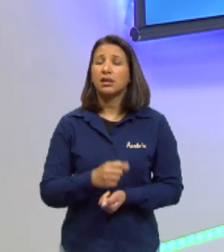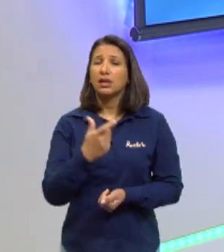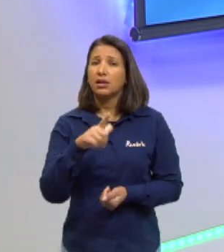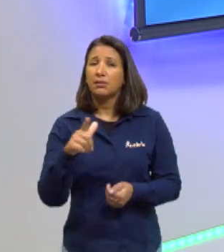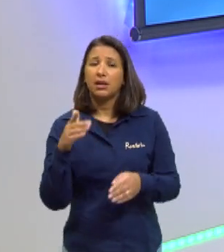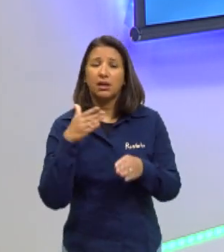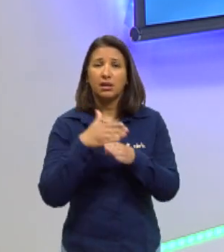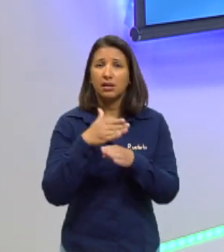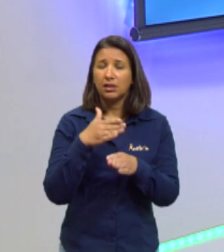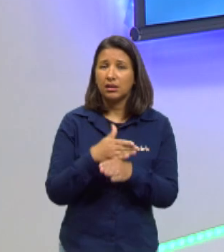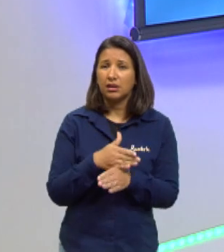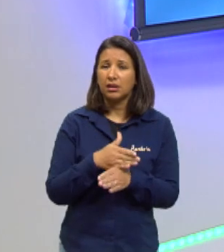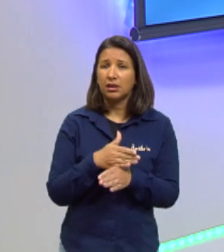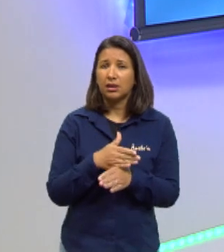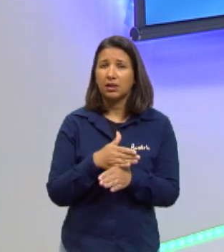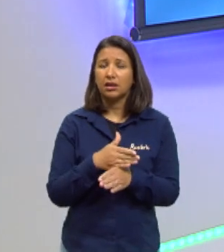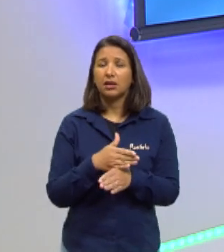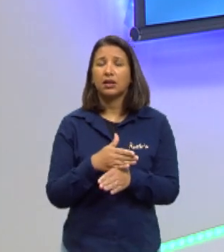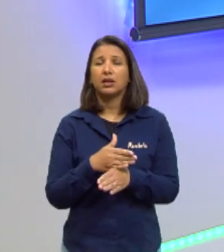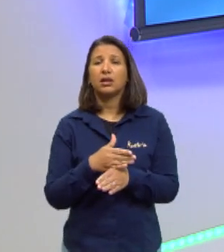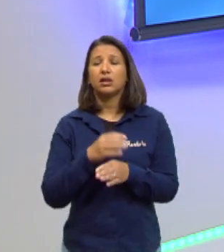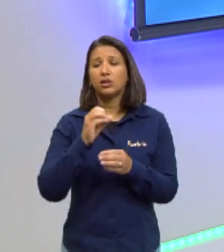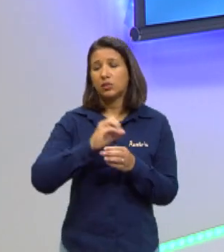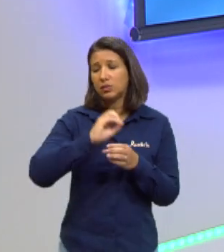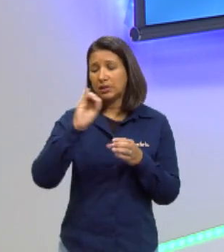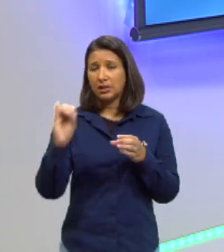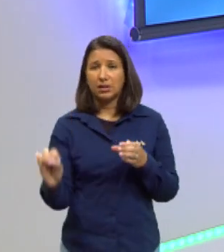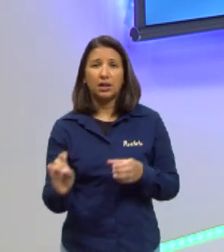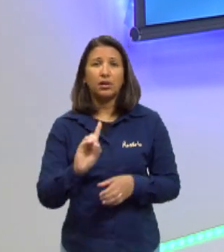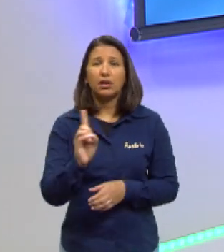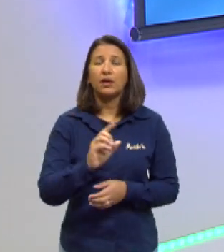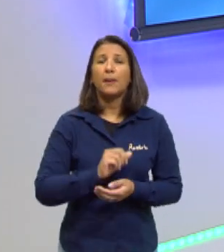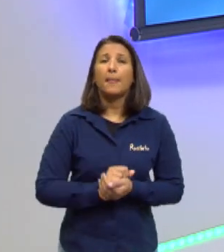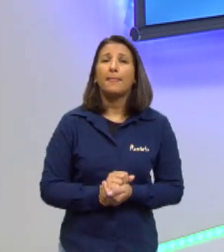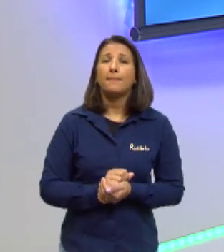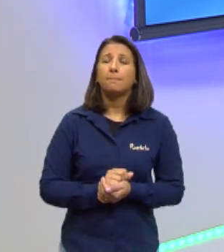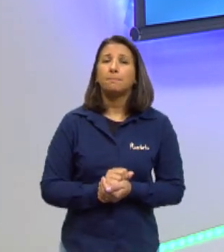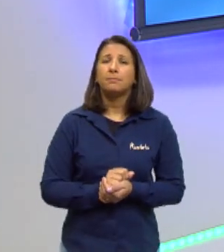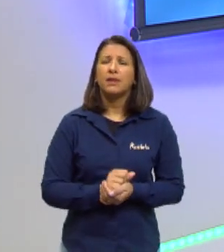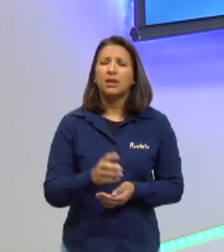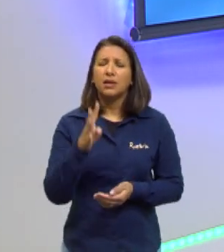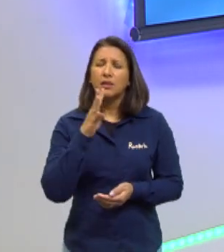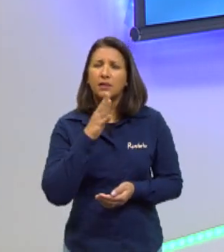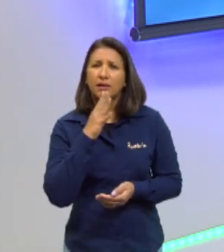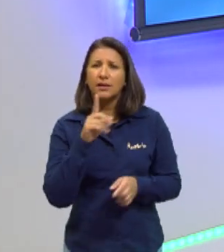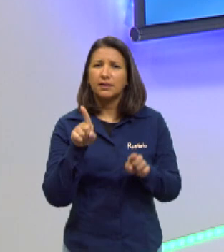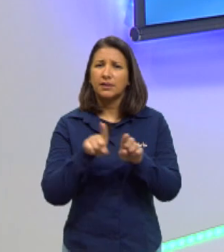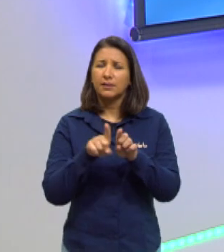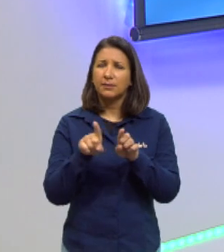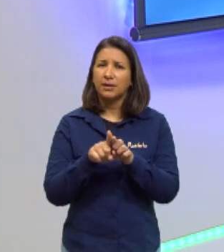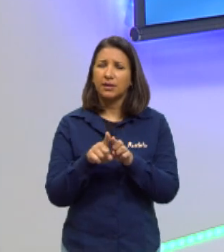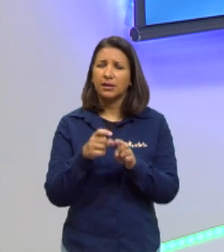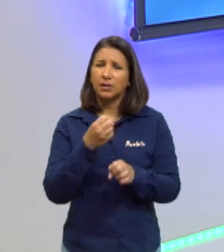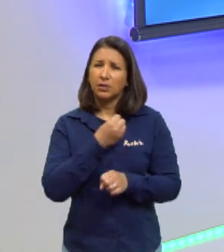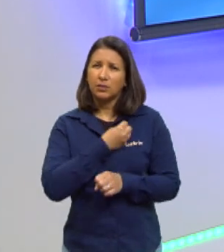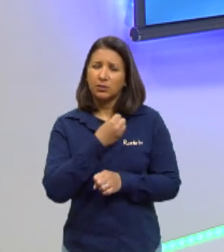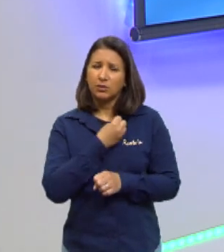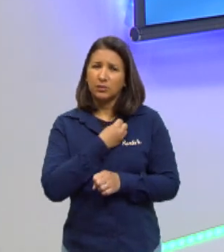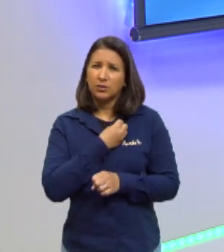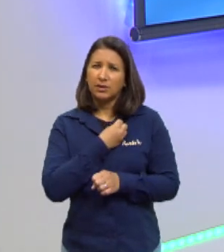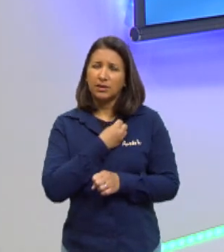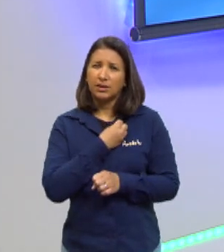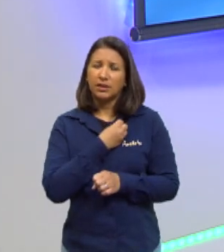conjunto dos números racionais, certo? E a gente conhece aqueles números que têm uma